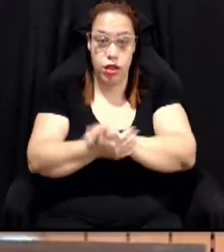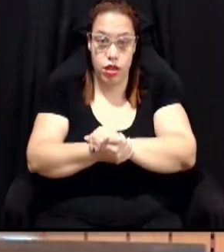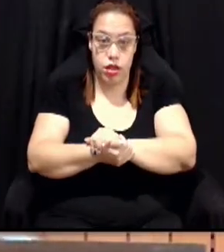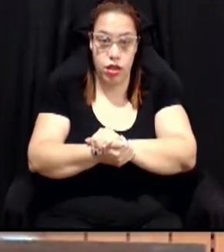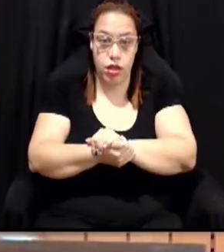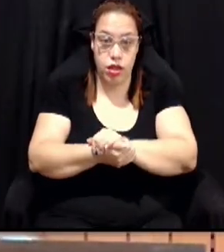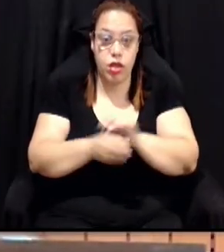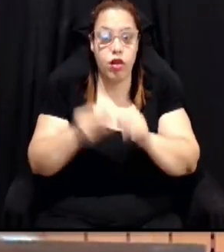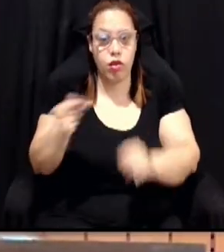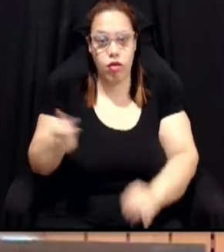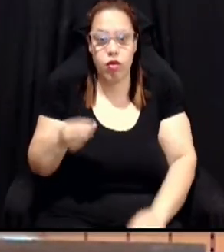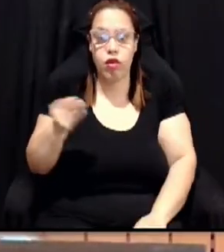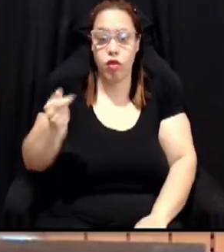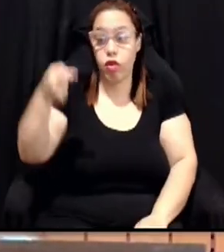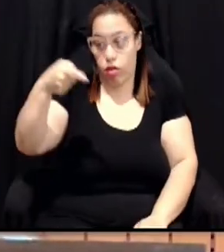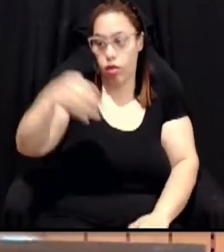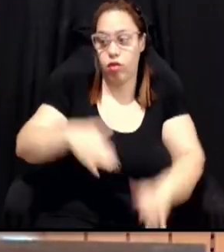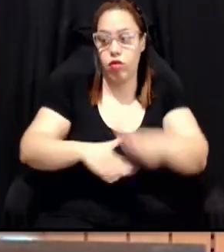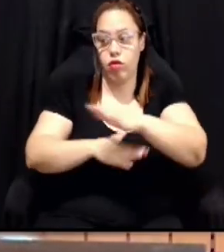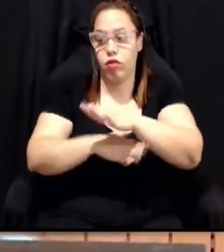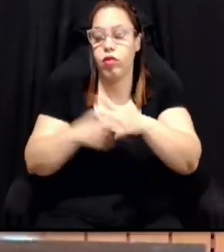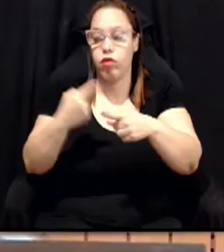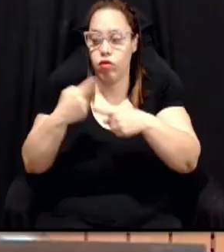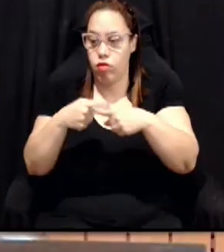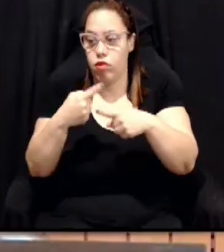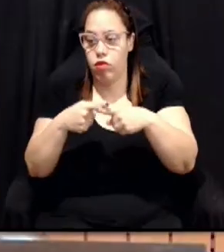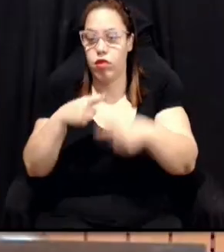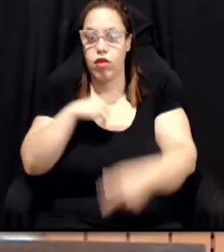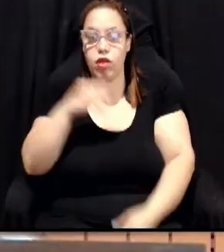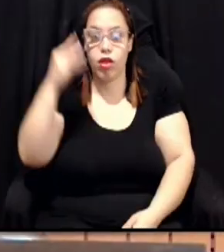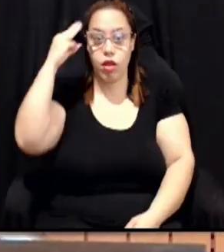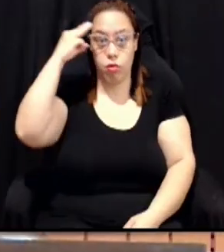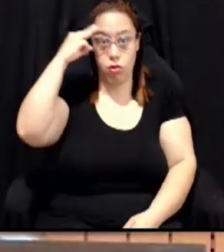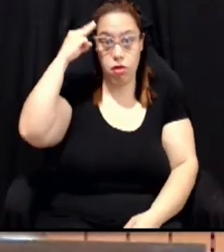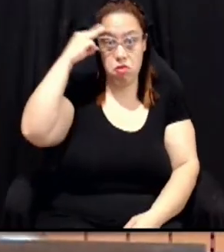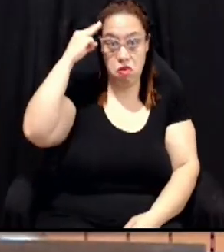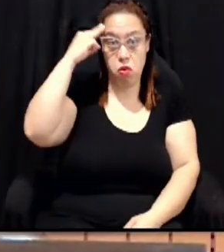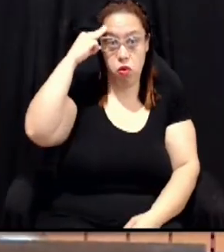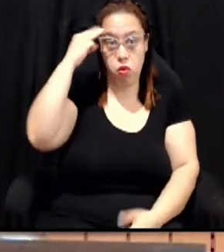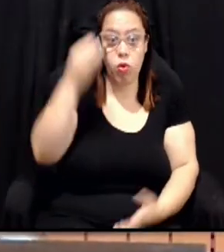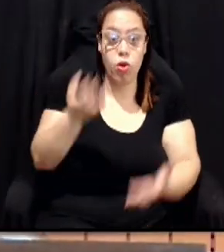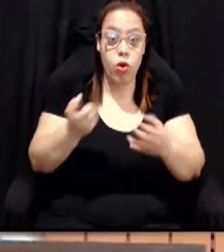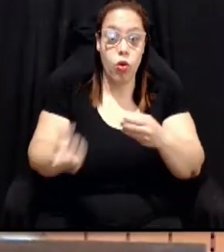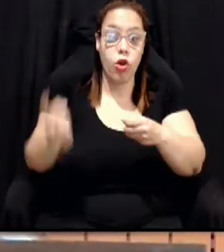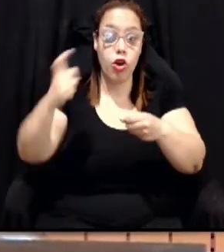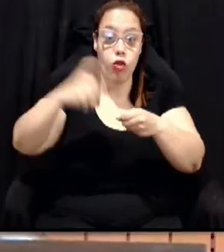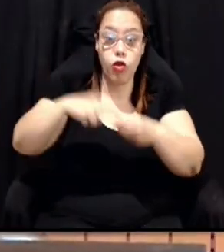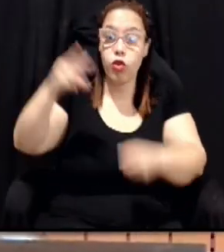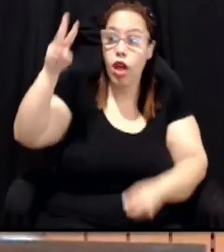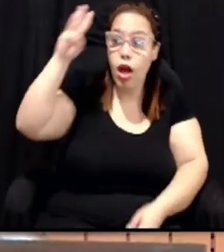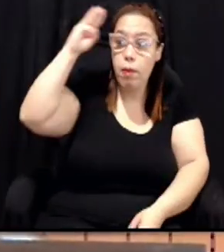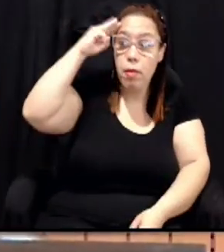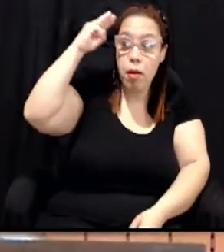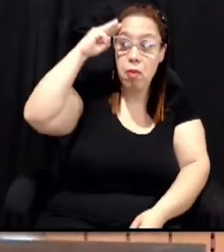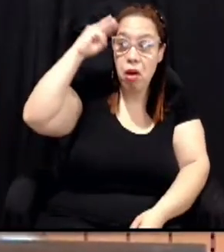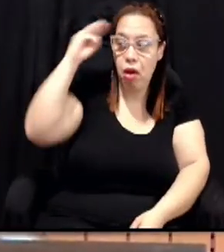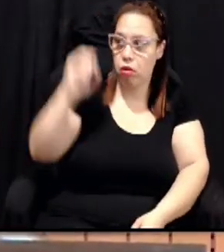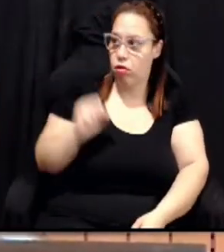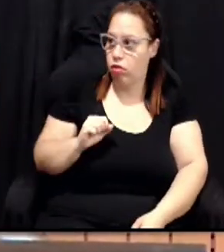tempo nessa casa, porque nós temos a memória. E eu quero retomar a memória de uma série